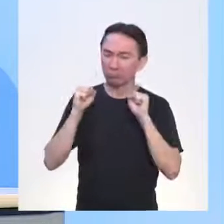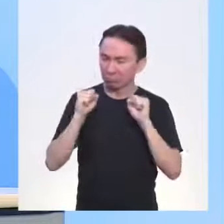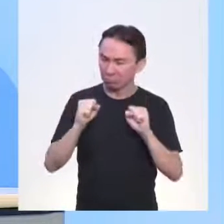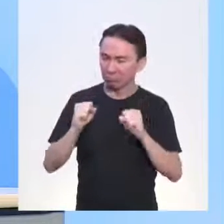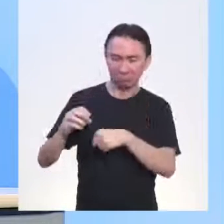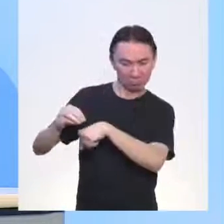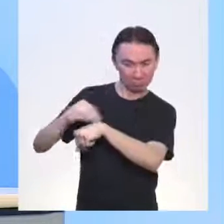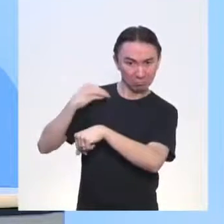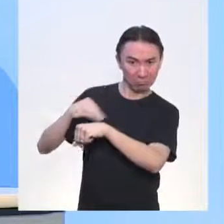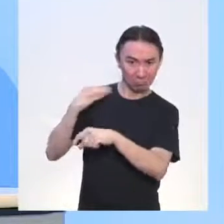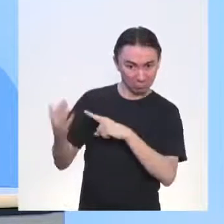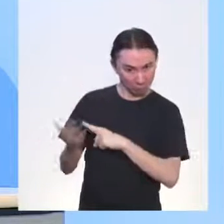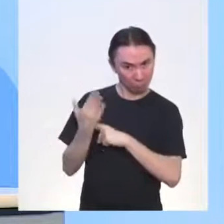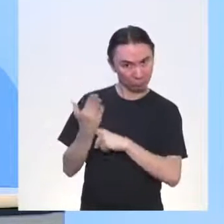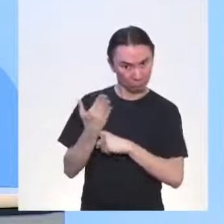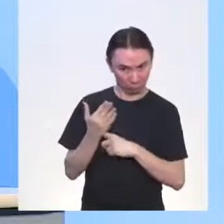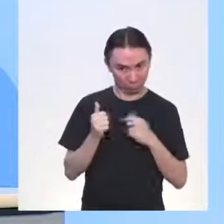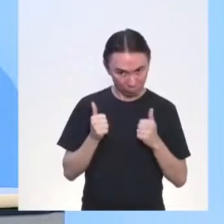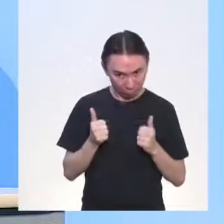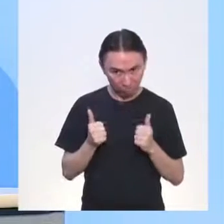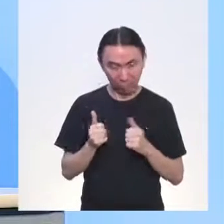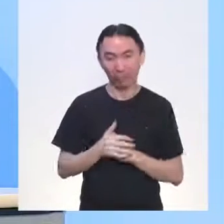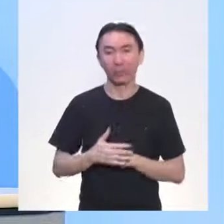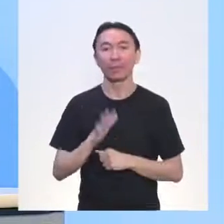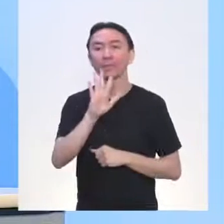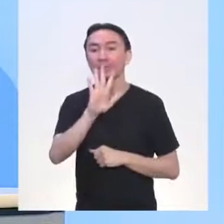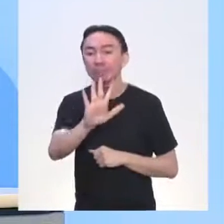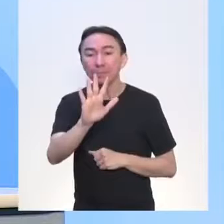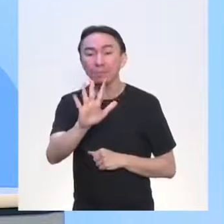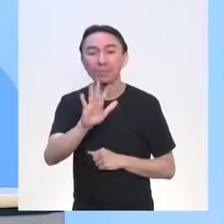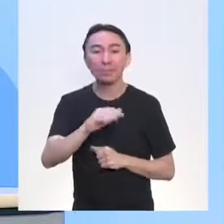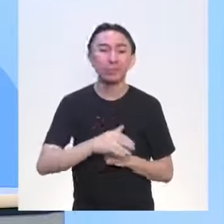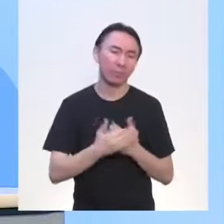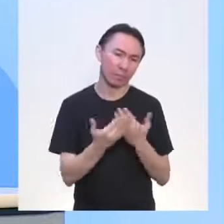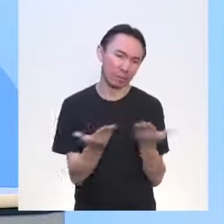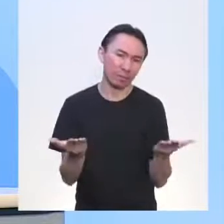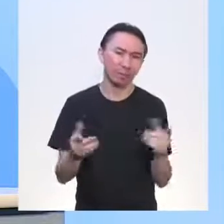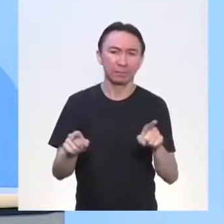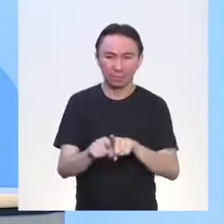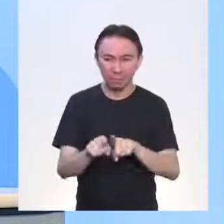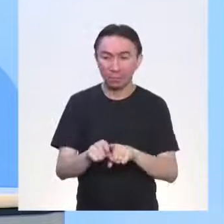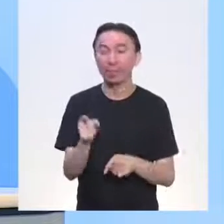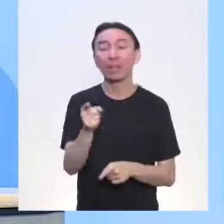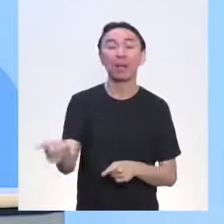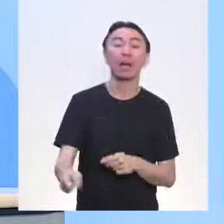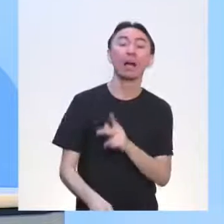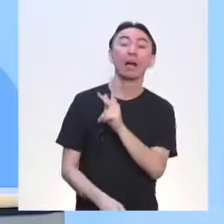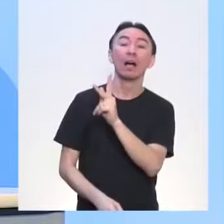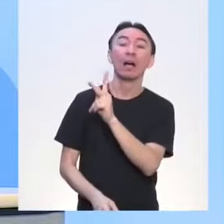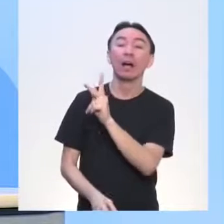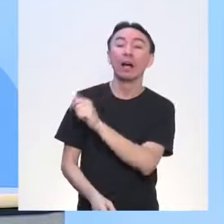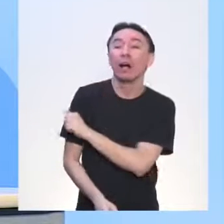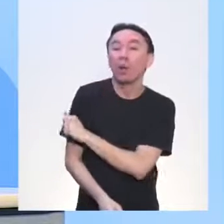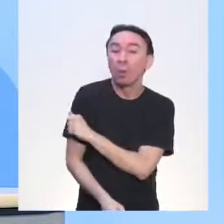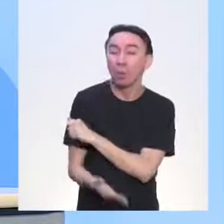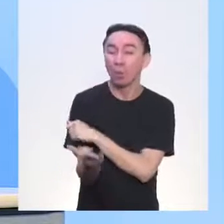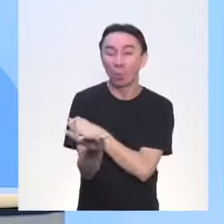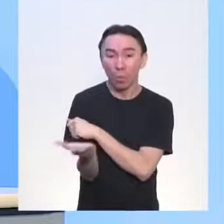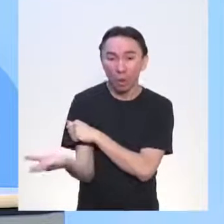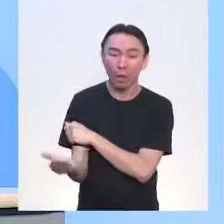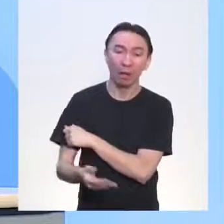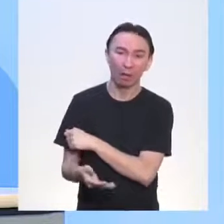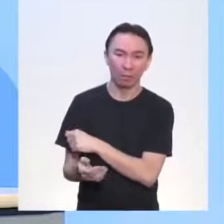construtivas, é claro, mas também é sempre importante que vocês tragam aí a contribuição dos alunos, né, dos meninos, das meninas,